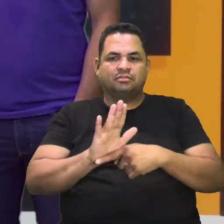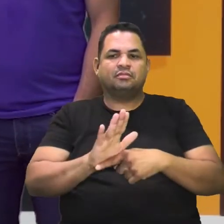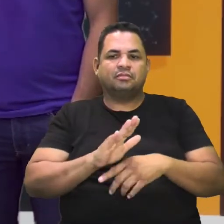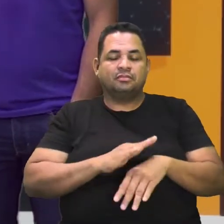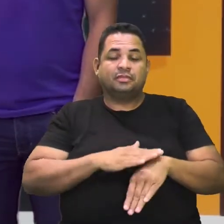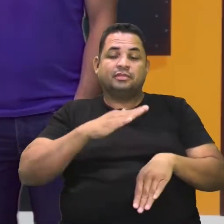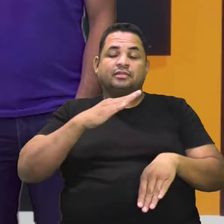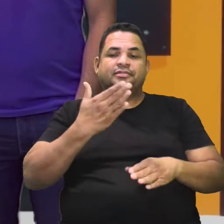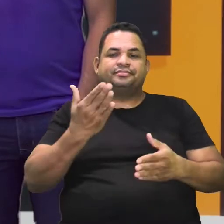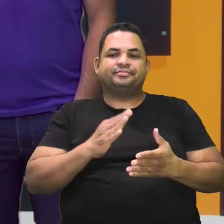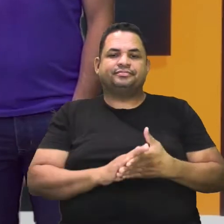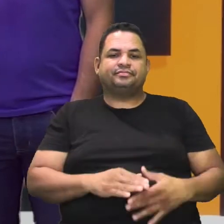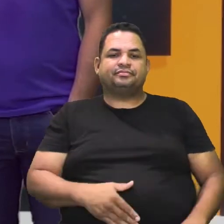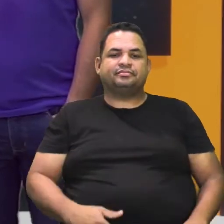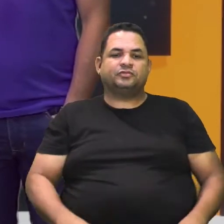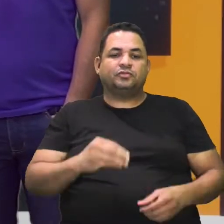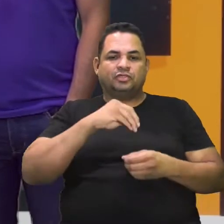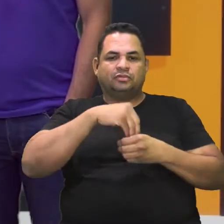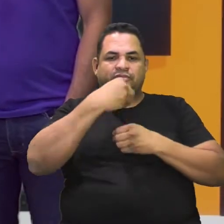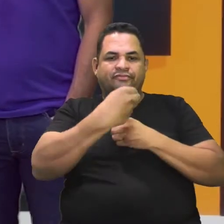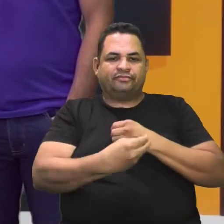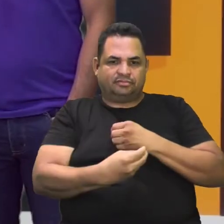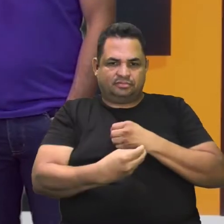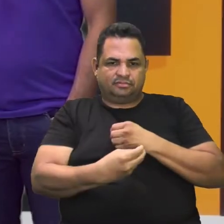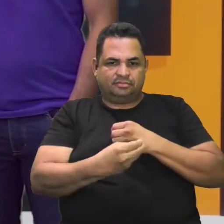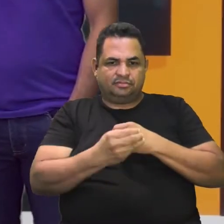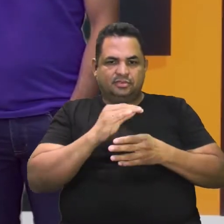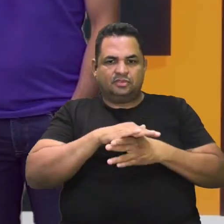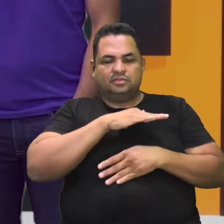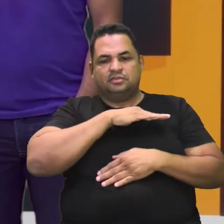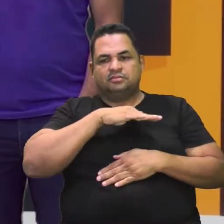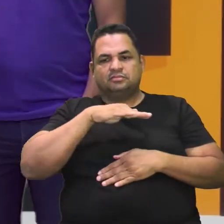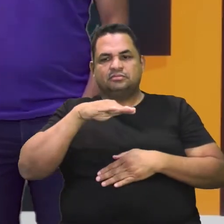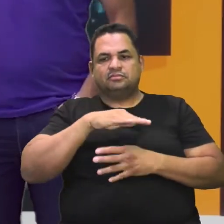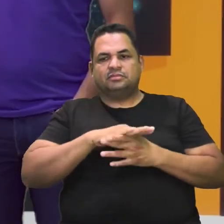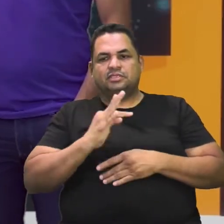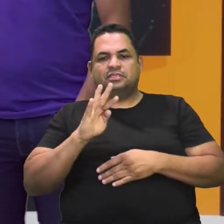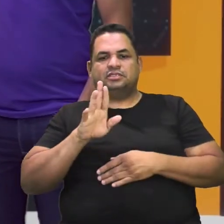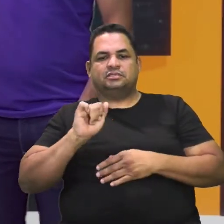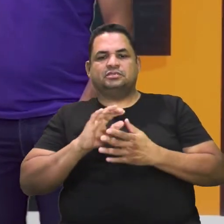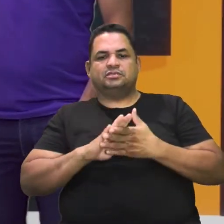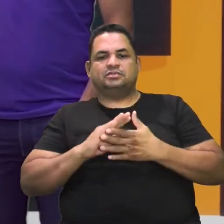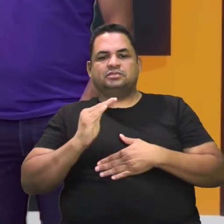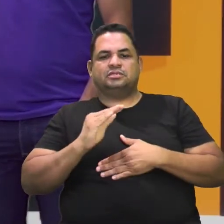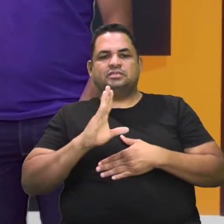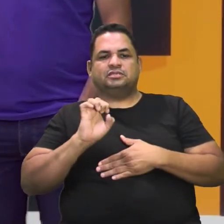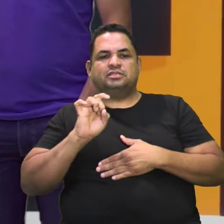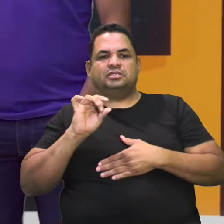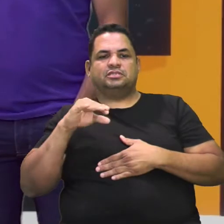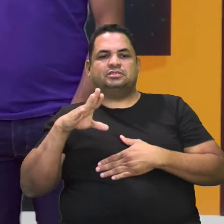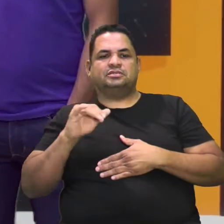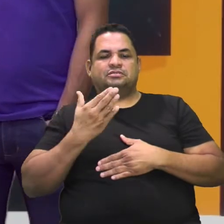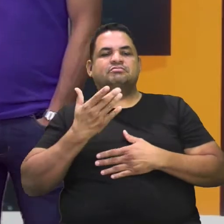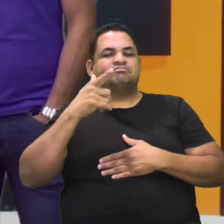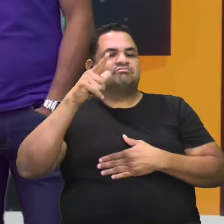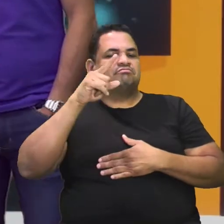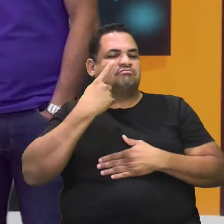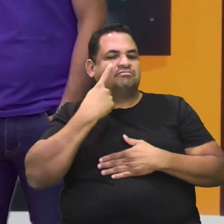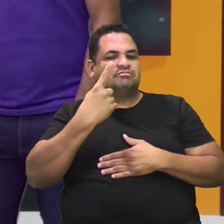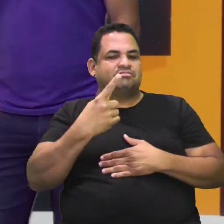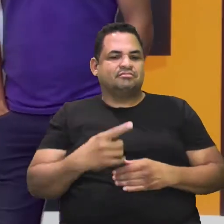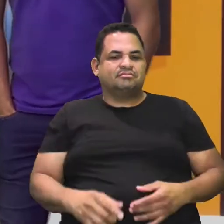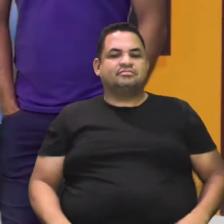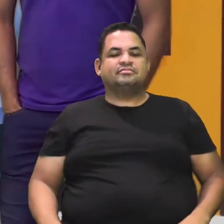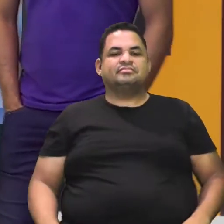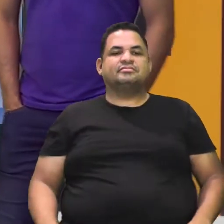mais, eu vou ajudar mais. Uma está externa, uma está tangente e a outra está secante. Então acho que eles já conseguem